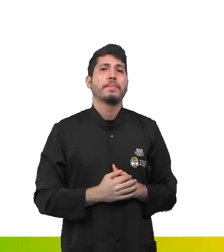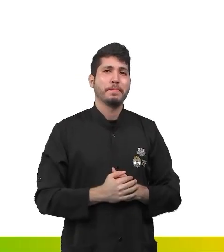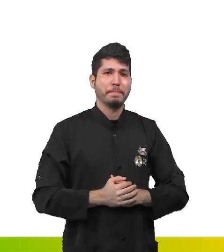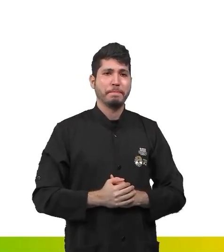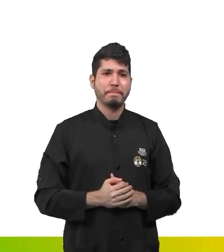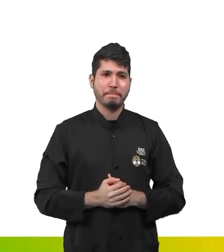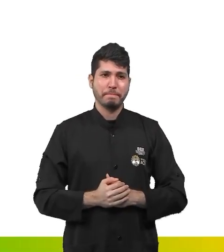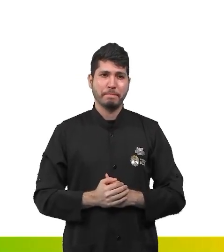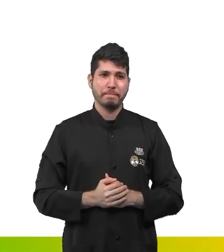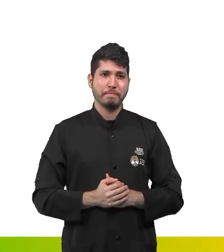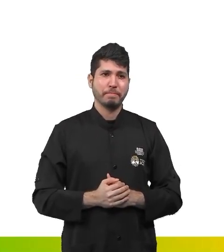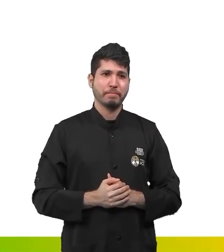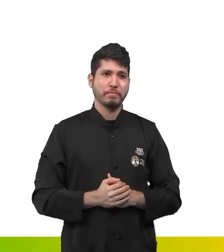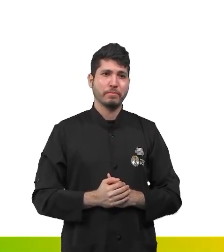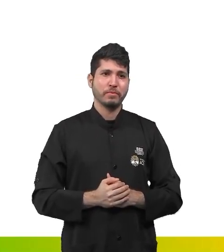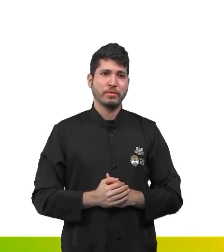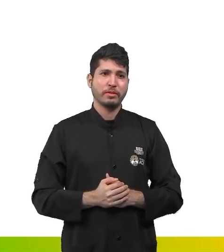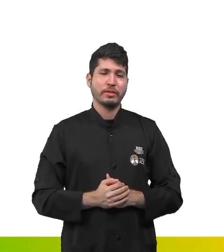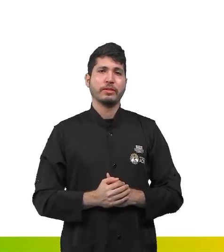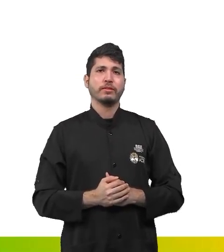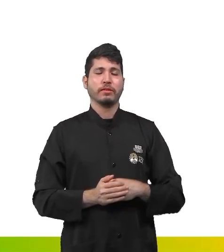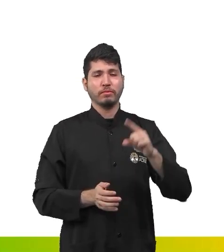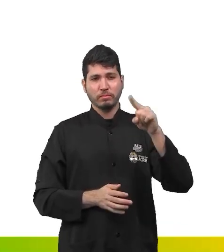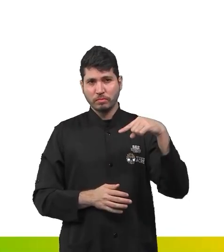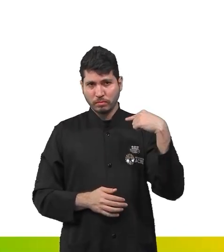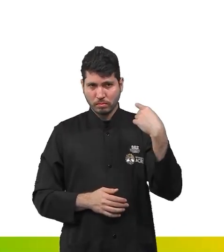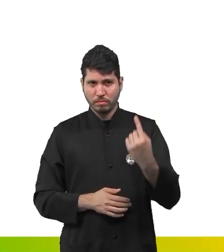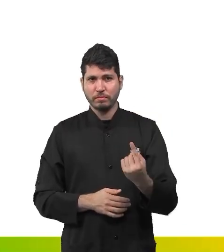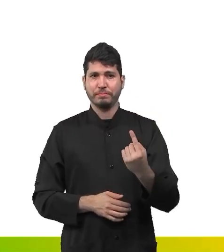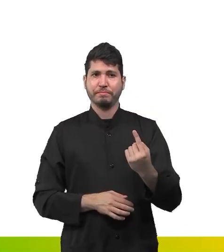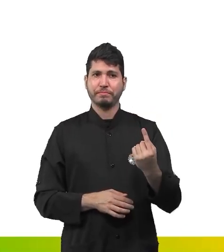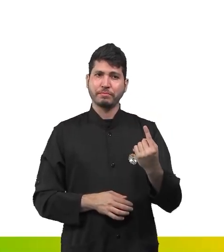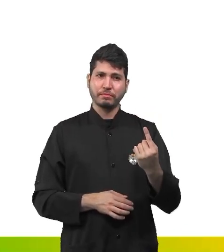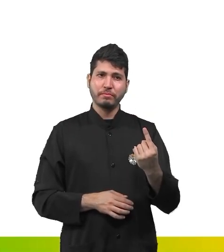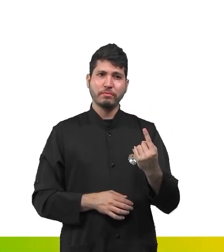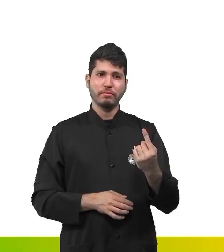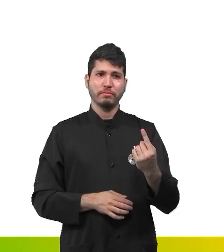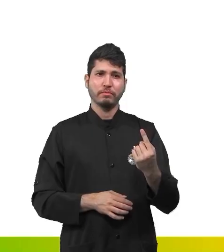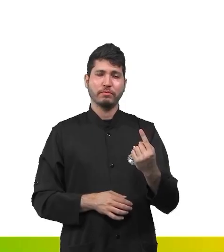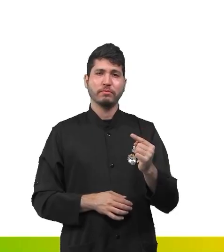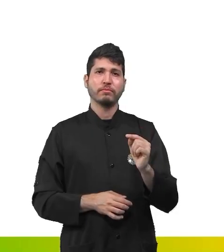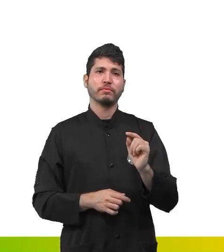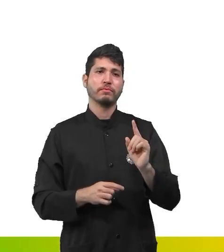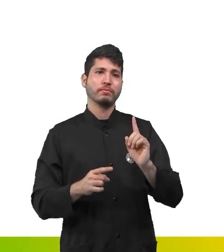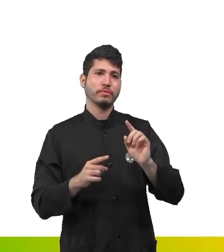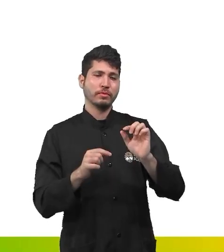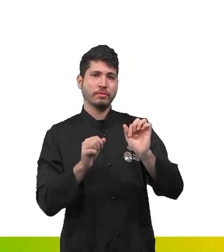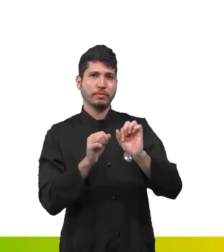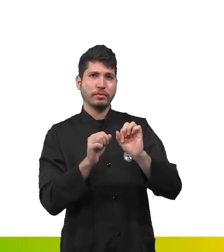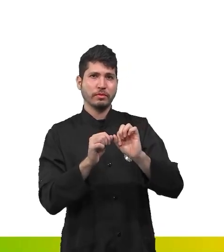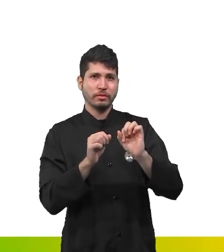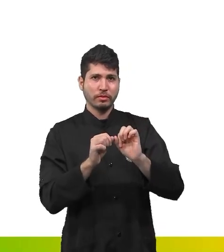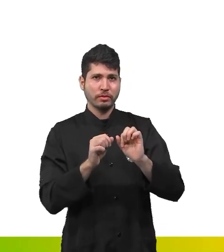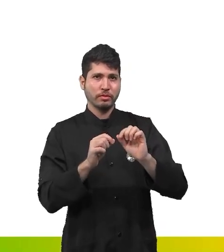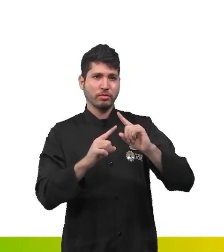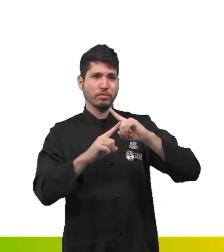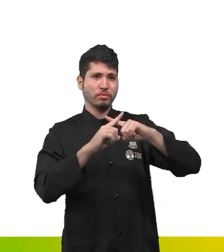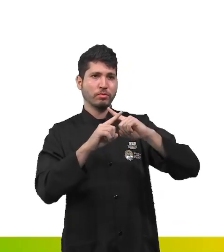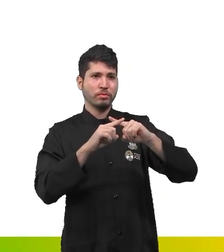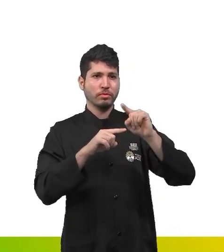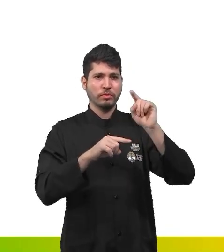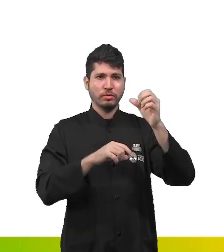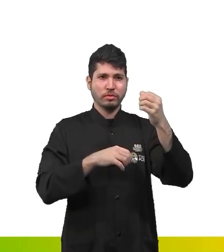agora, frente a frente aqui, ó. Dessa maneira, tá? Por quê? Porque se o número